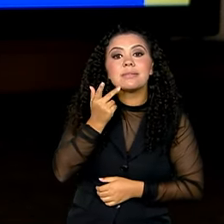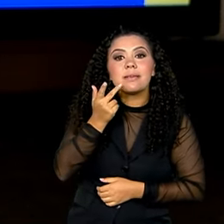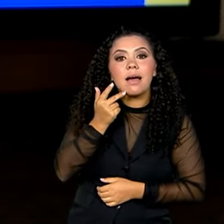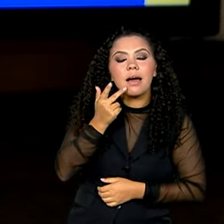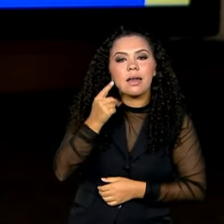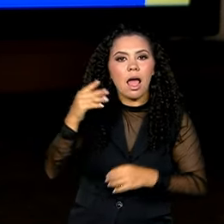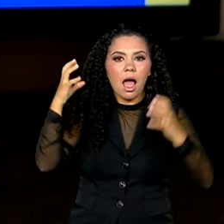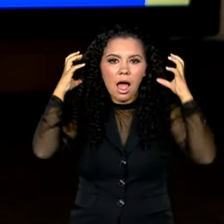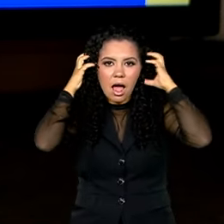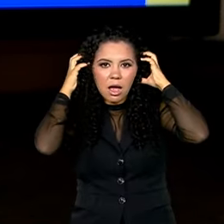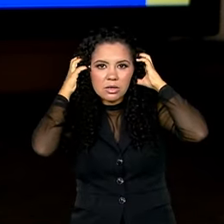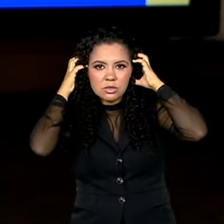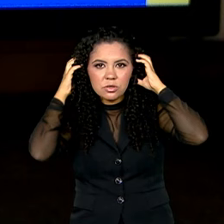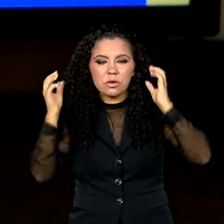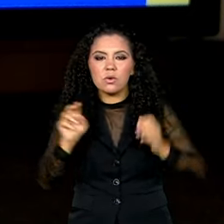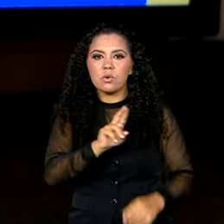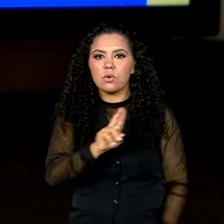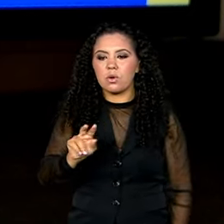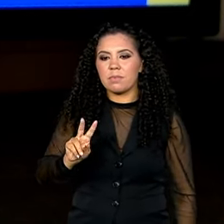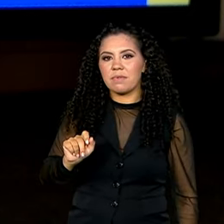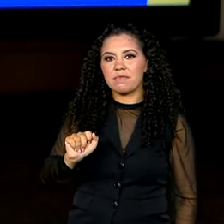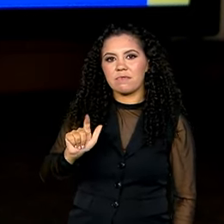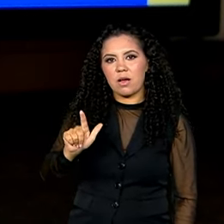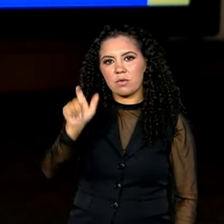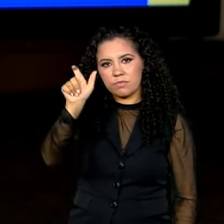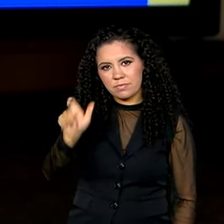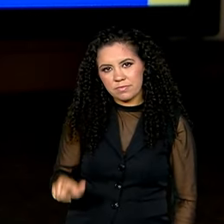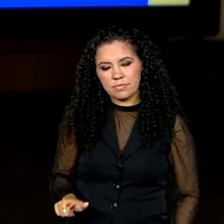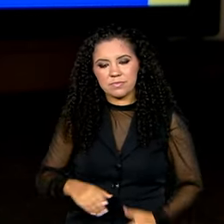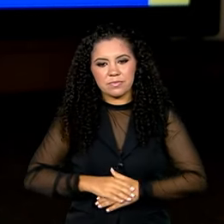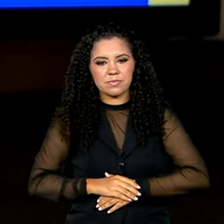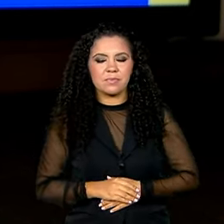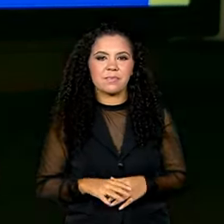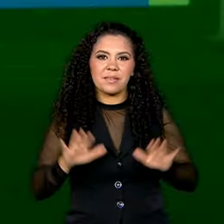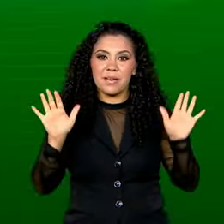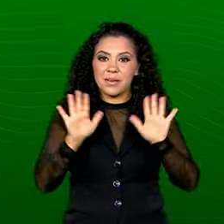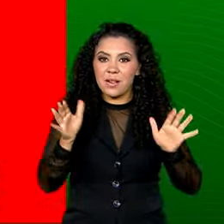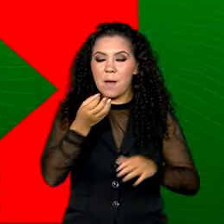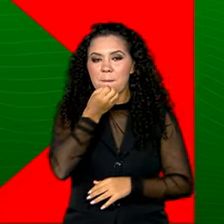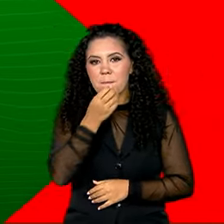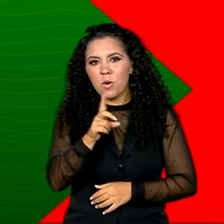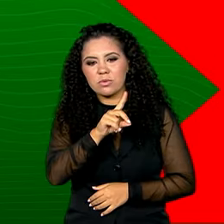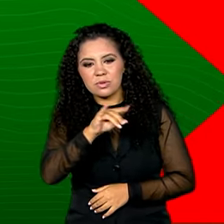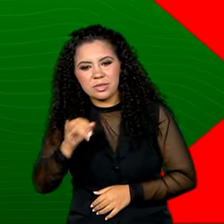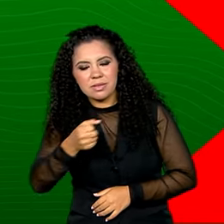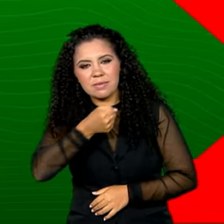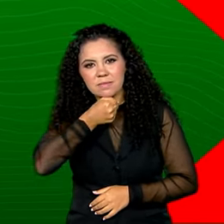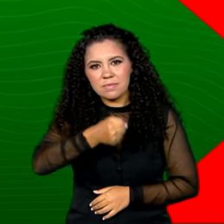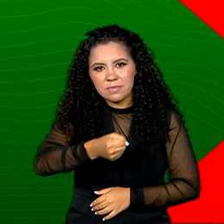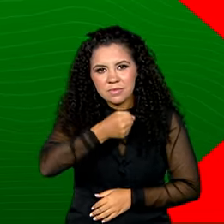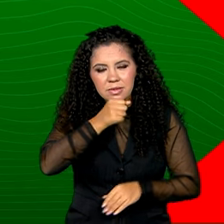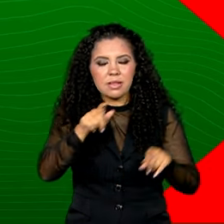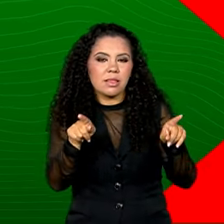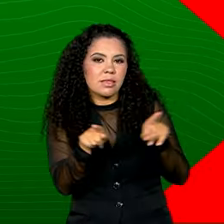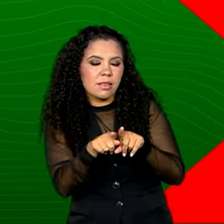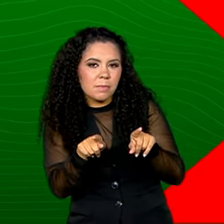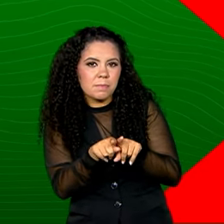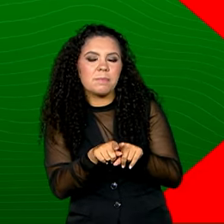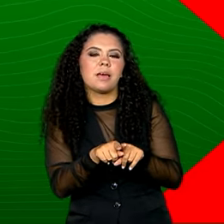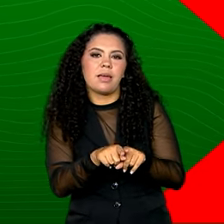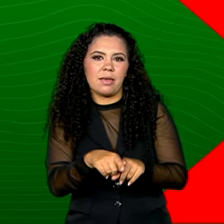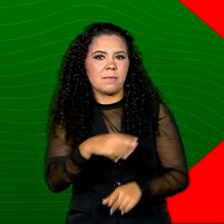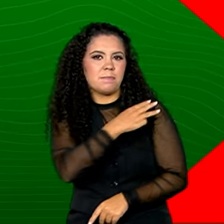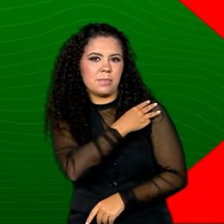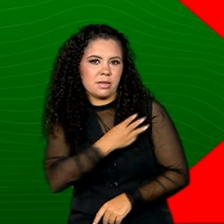o Val Lima. Oi, Val. Bom dia para você. Bom dia, Carol. Bom dia, ministro. Bom dia, nosso